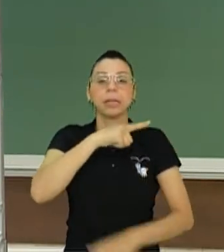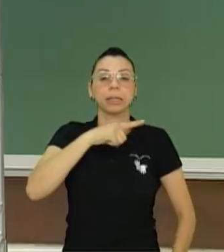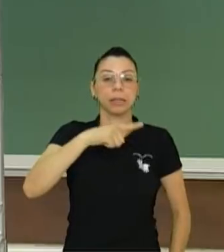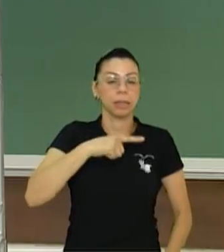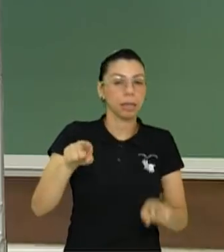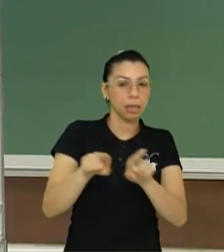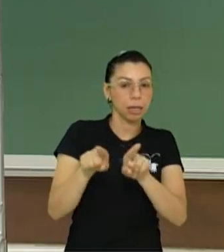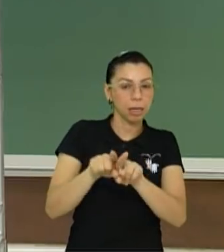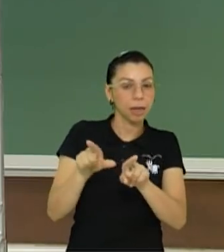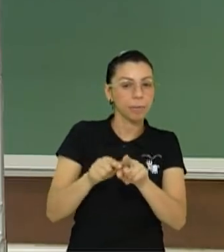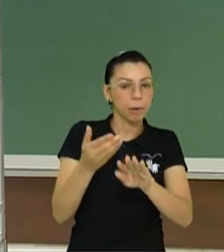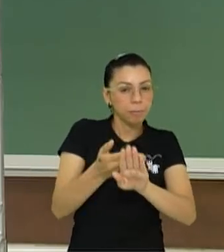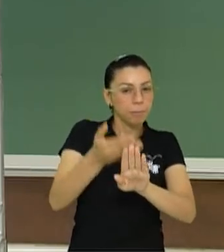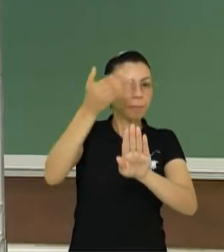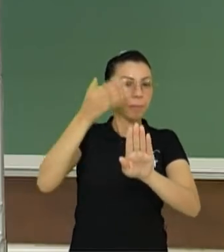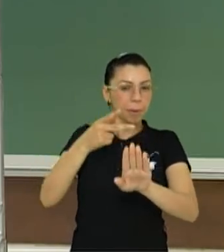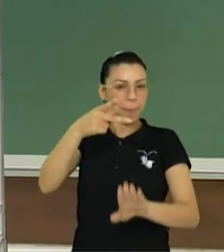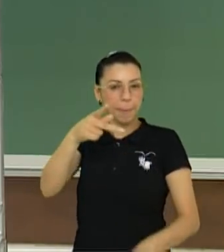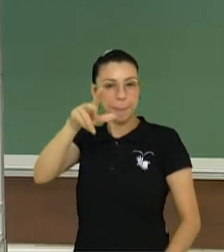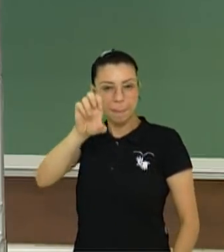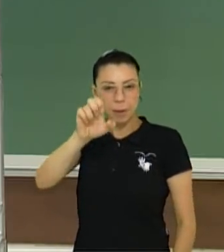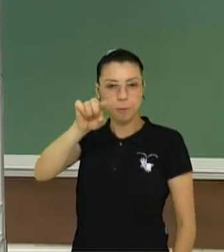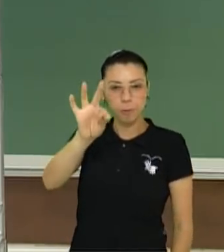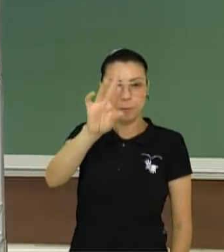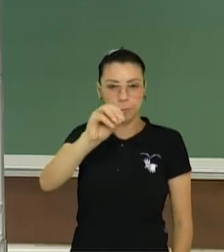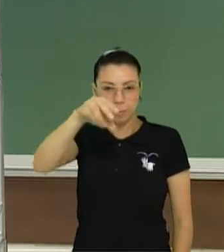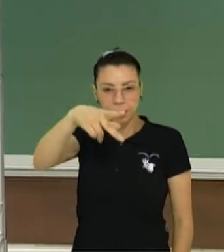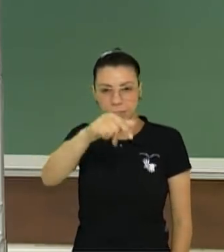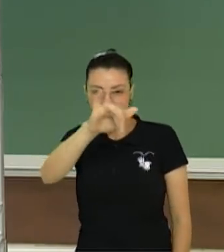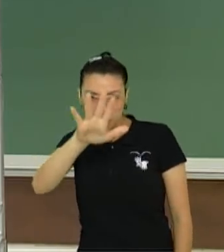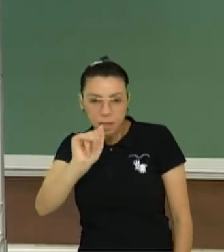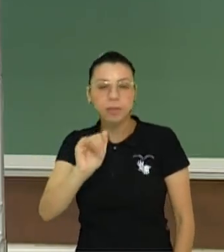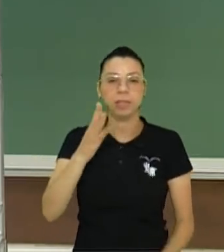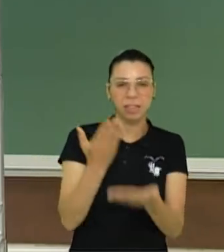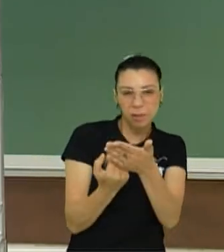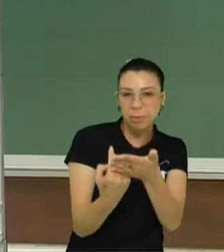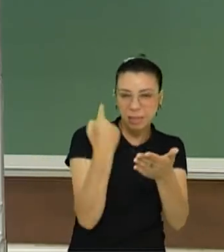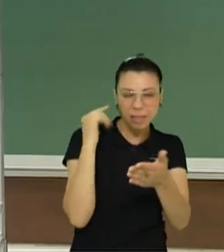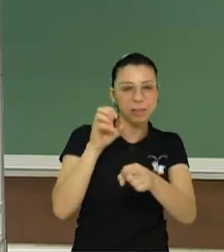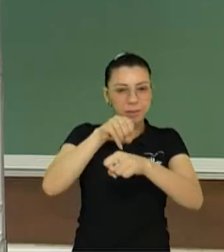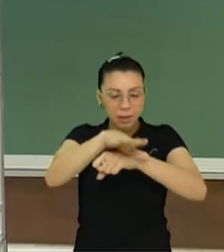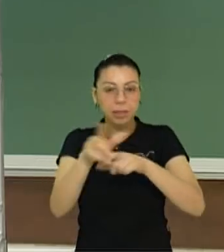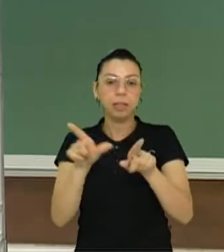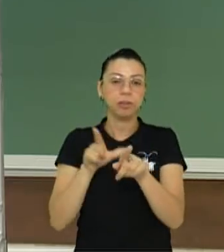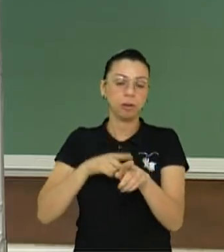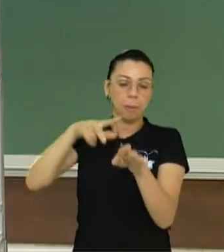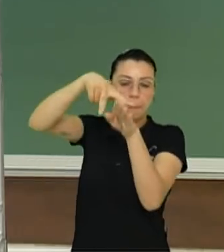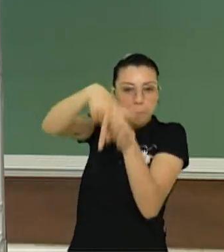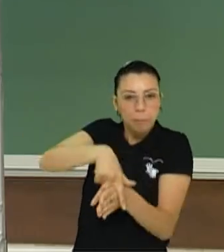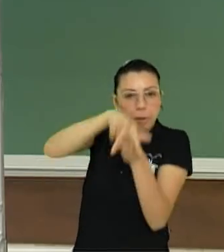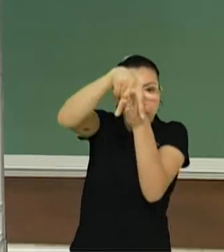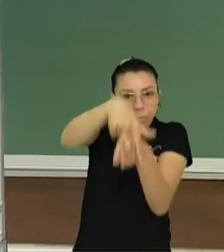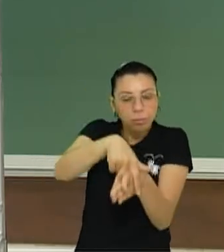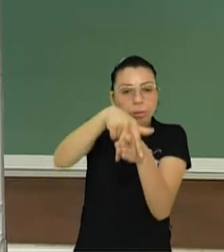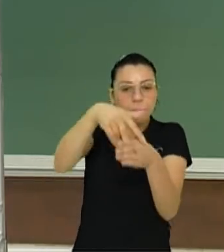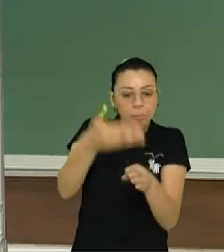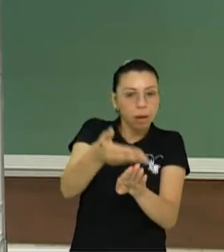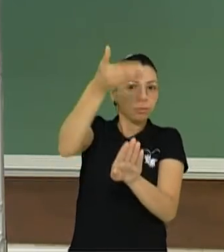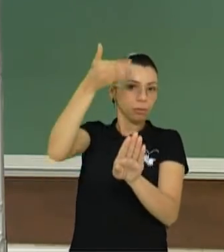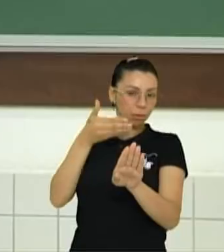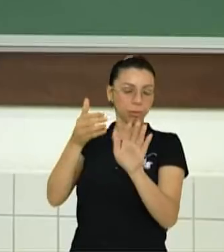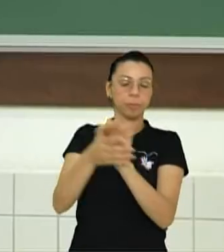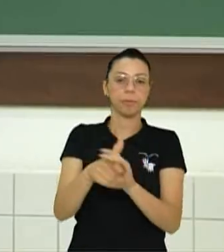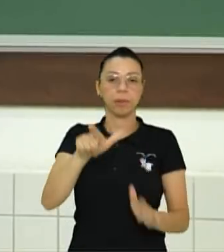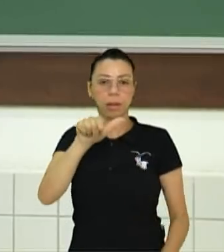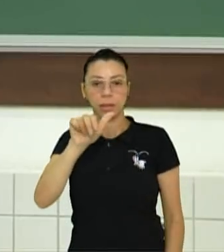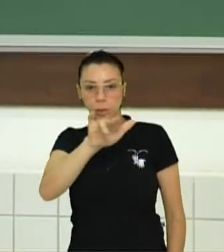os pretorianos, que o professor até comentou na aula passada, né, que andavam a cavalos nas legiões.